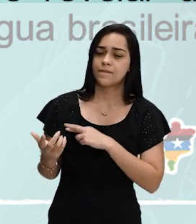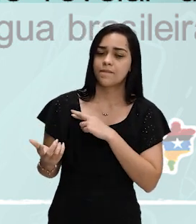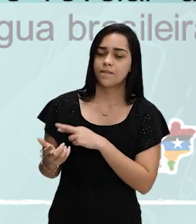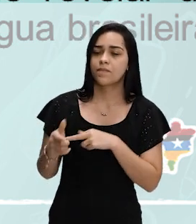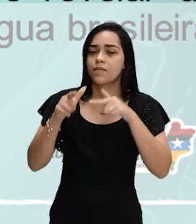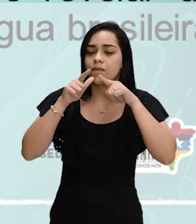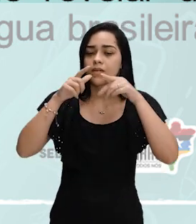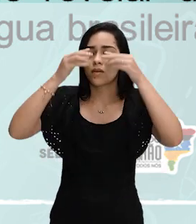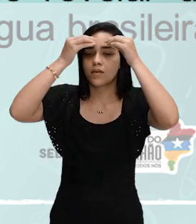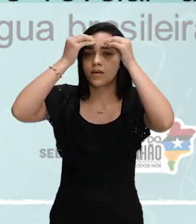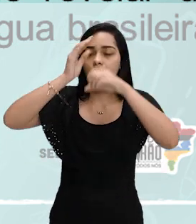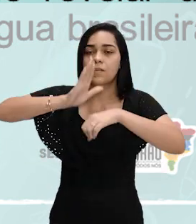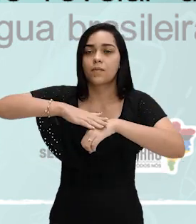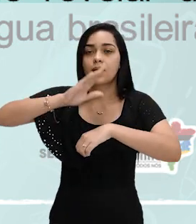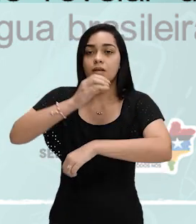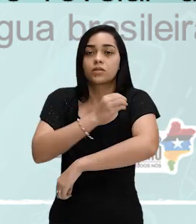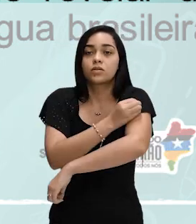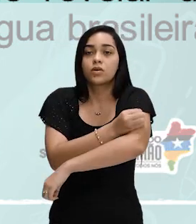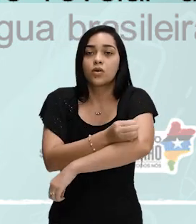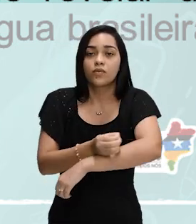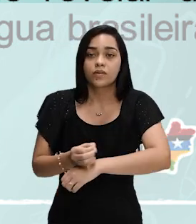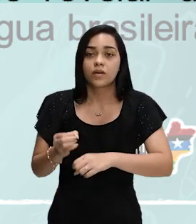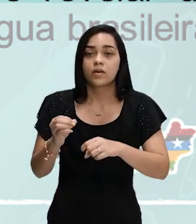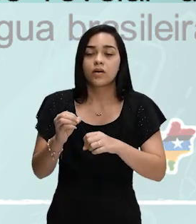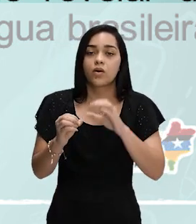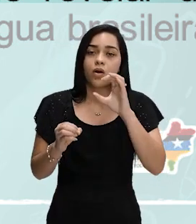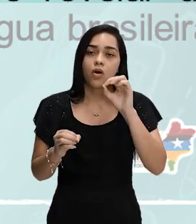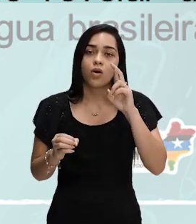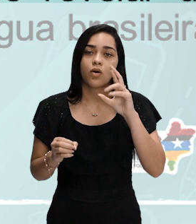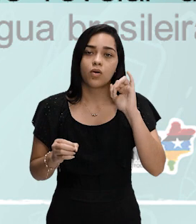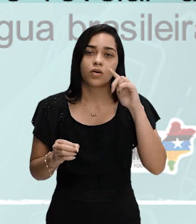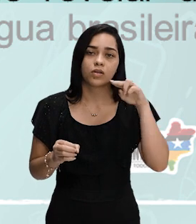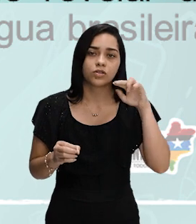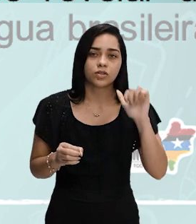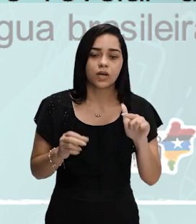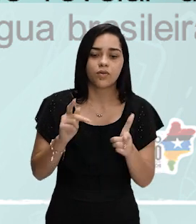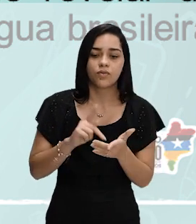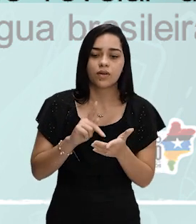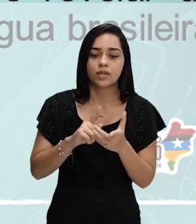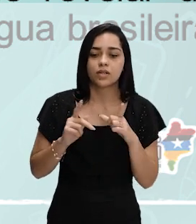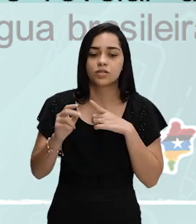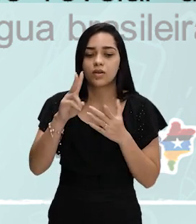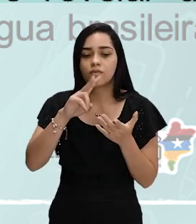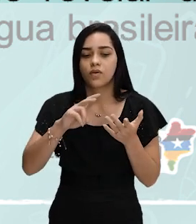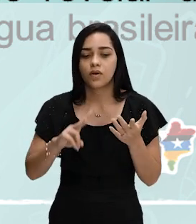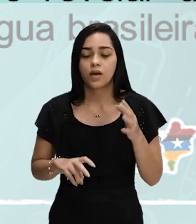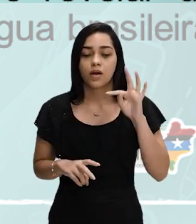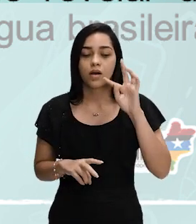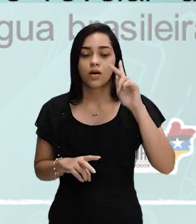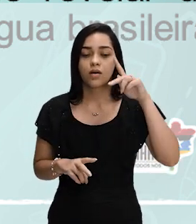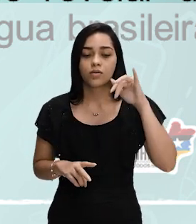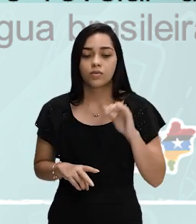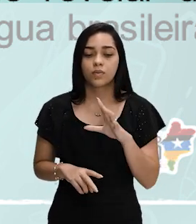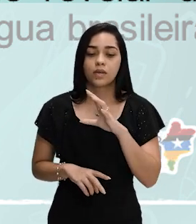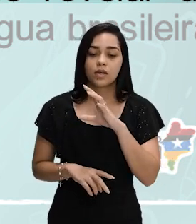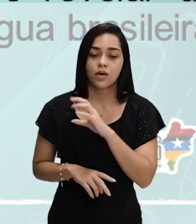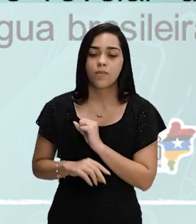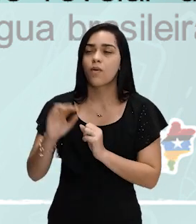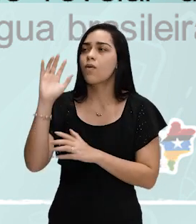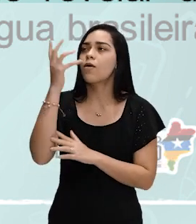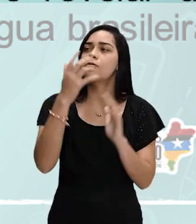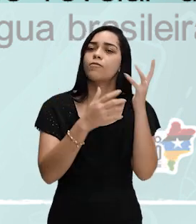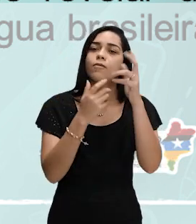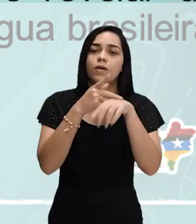com vocábulos do tupi e retratam o índio como um símbolo de bravura, de pureza e de amor ao ambiente